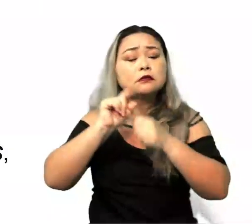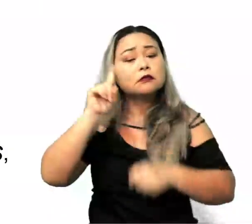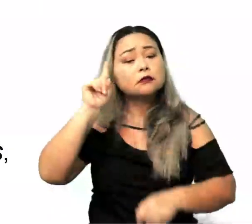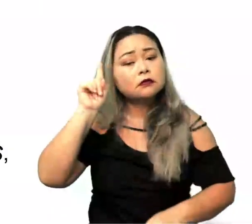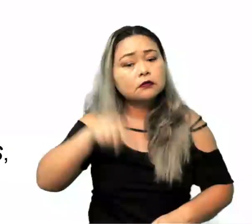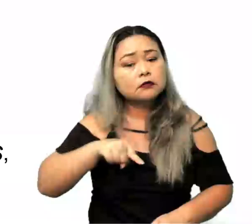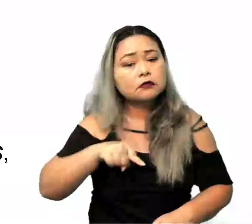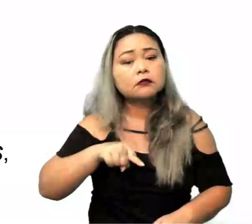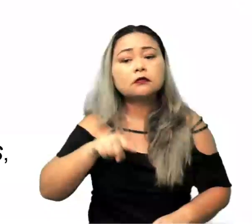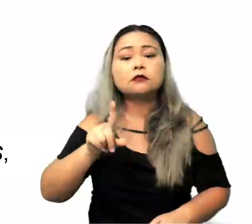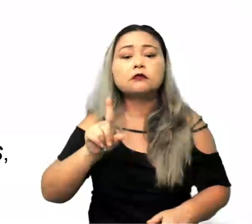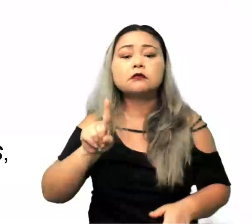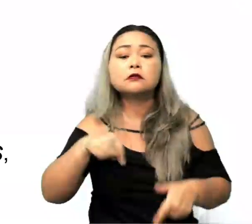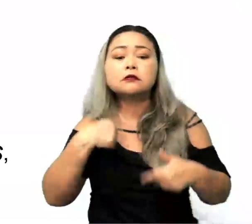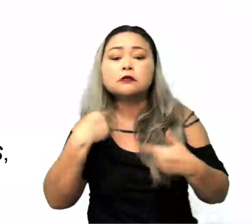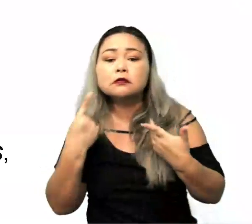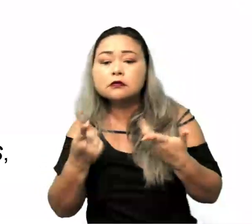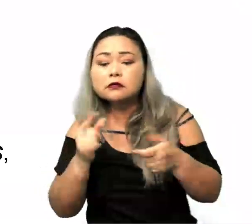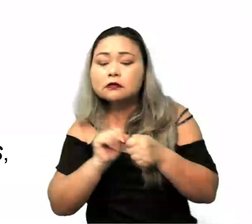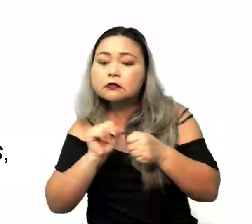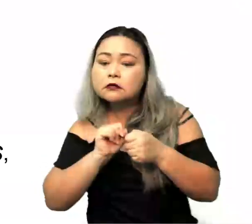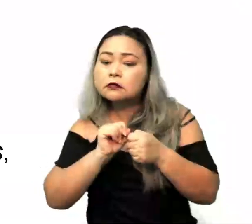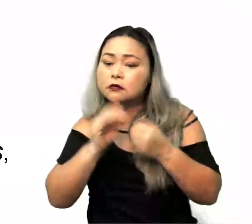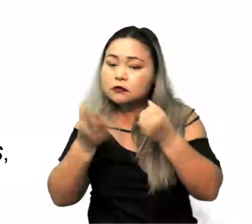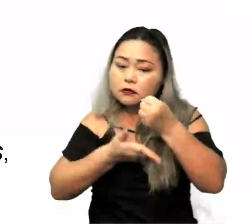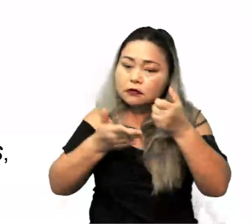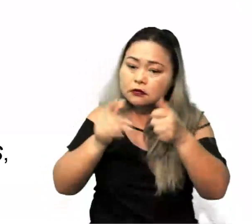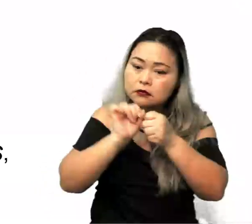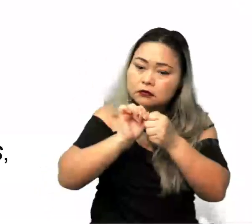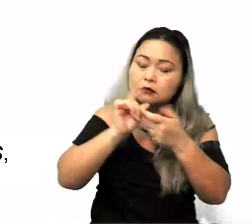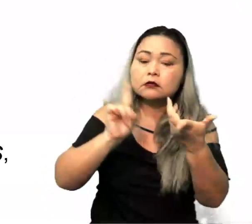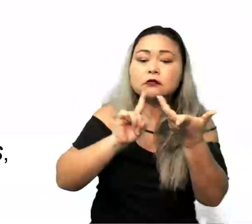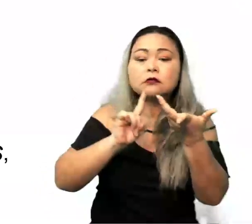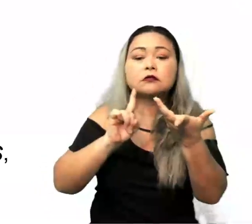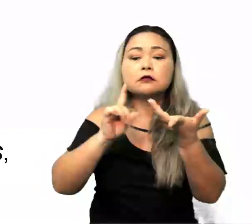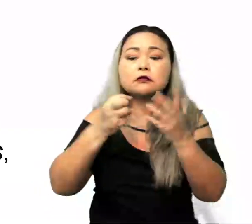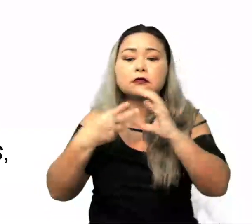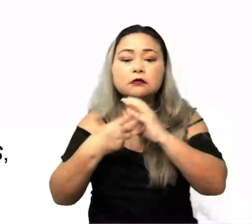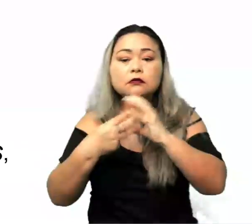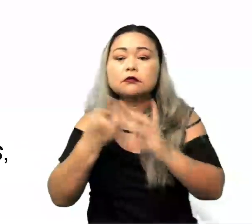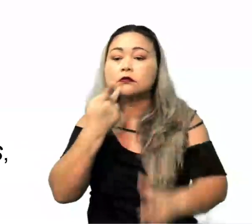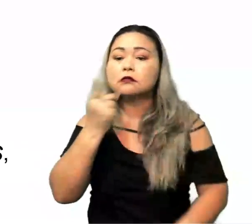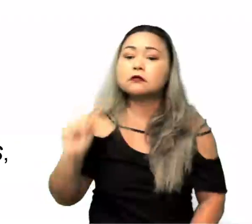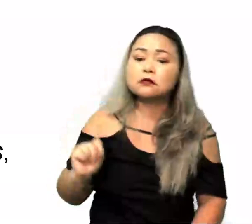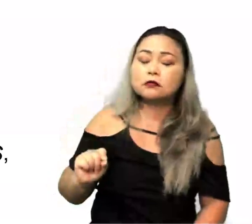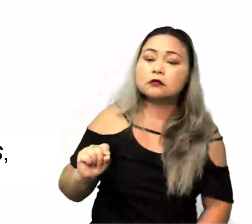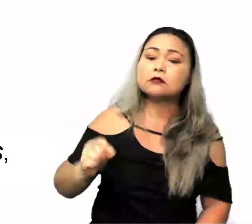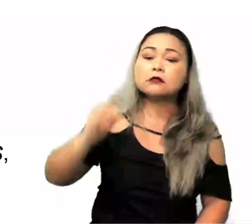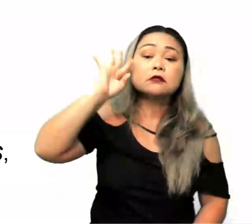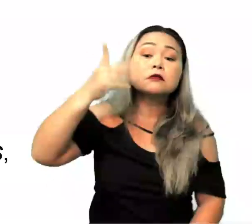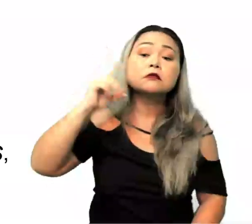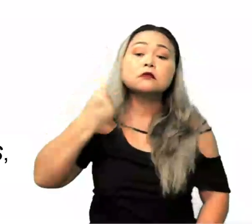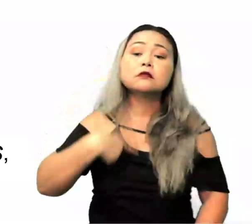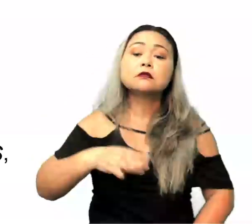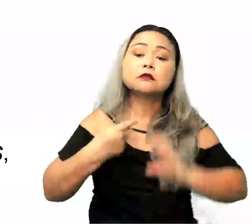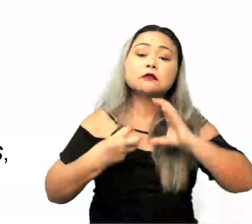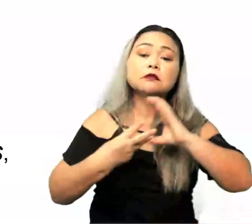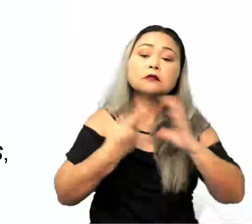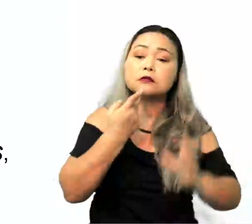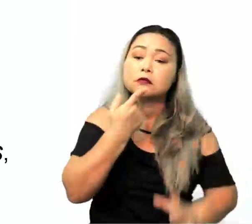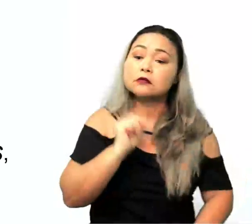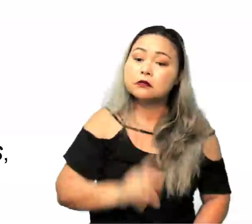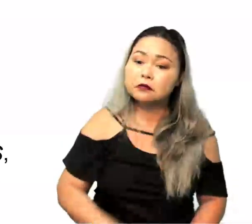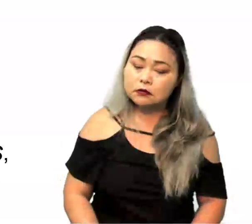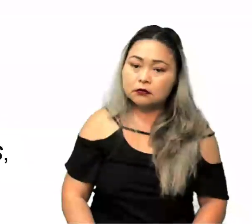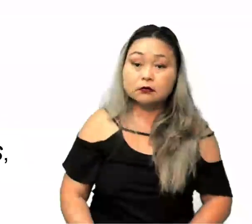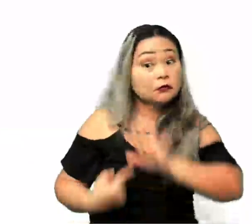células. Construindo, então, a base da teoria celular, que diz o quê, prof? O que a teoria celular